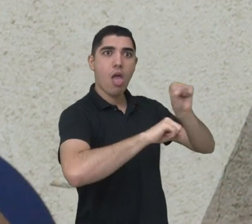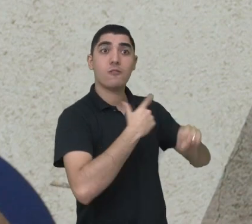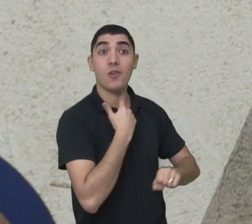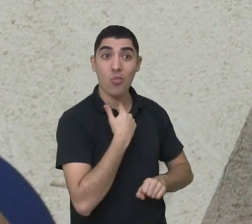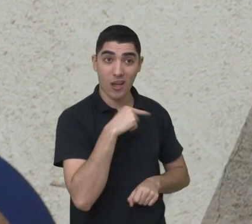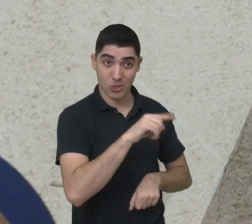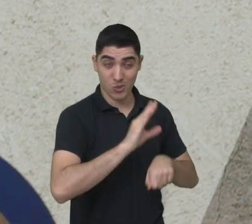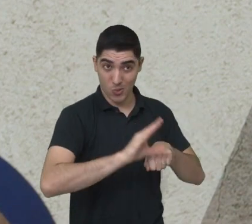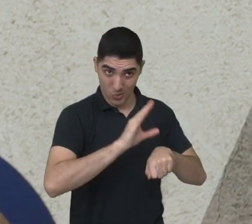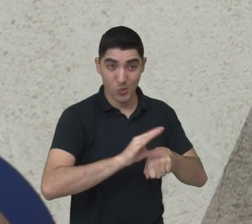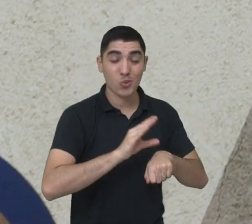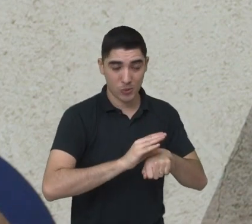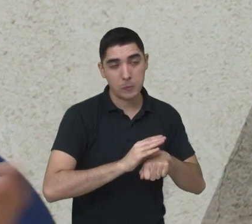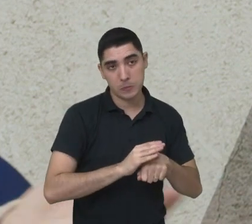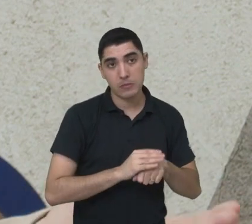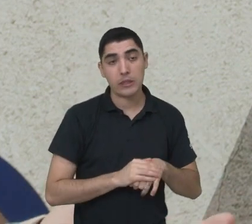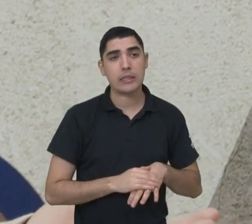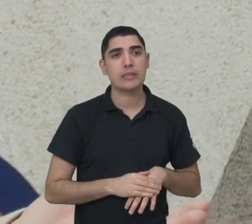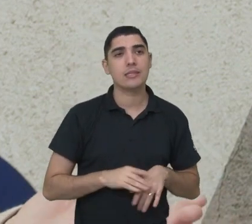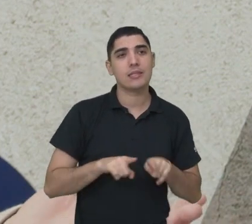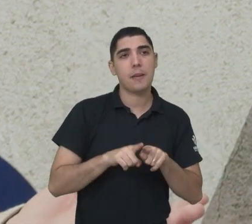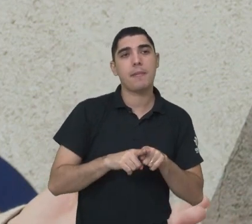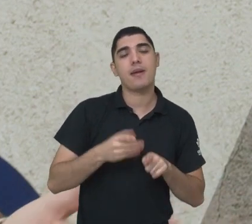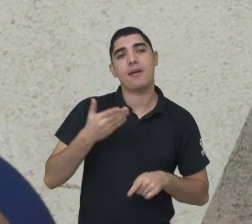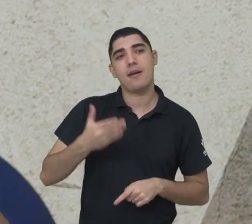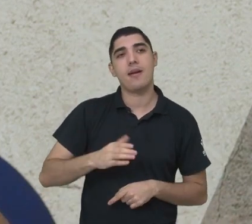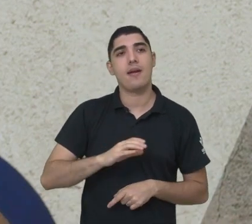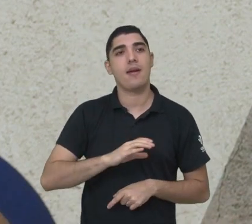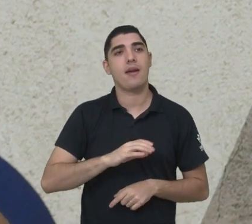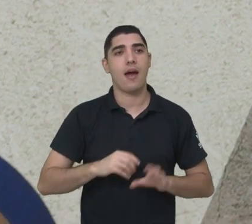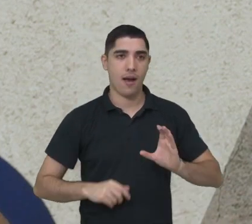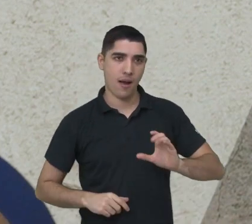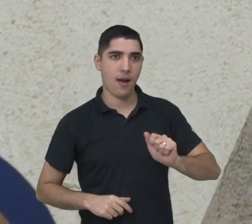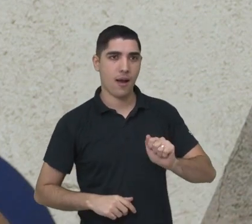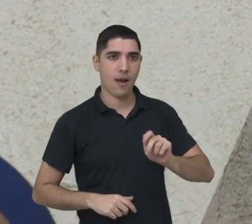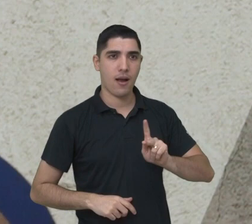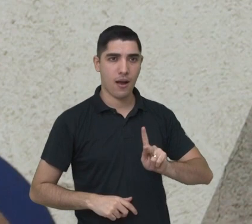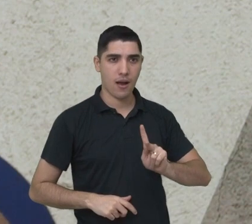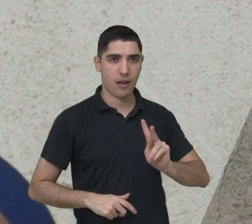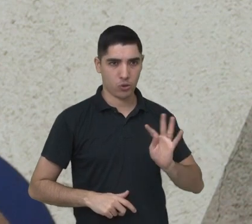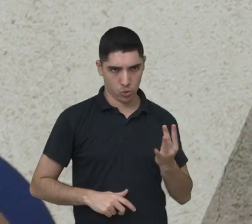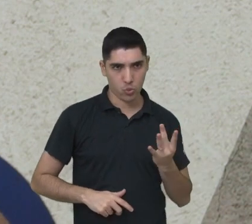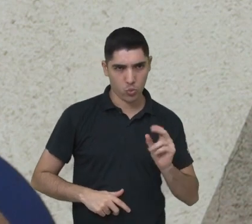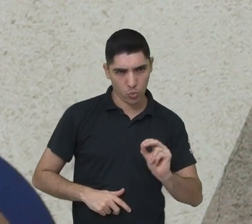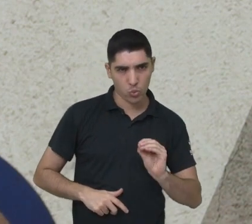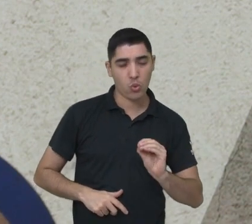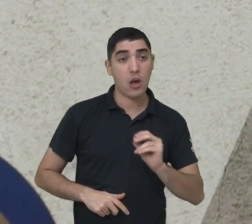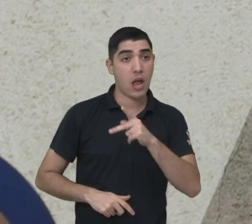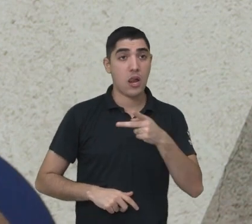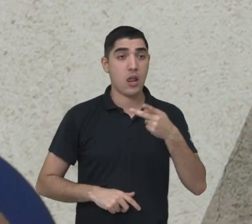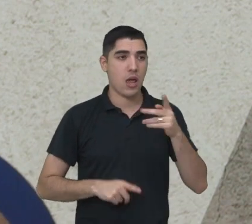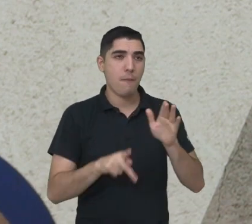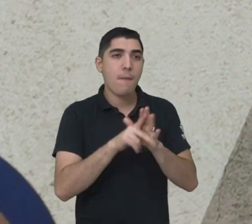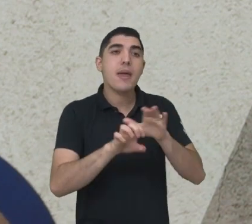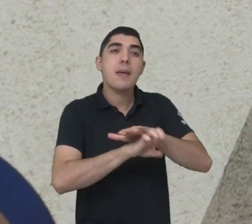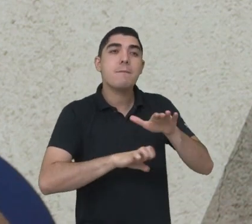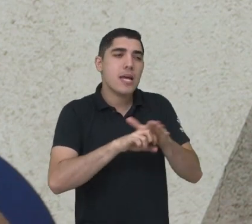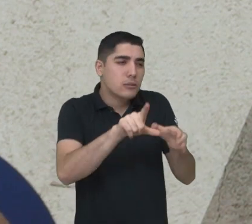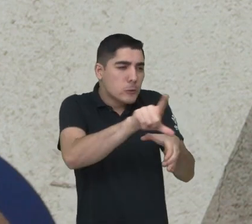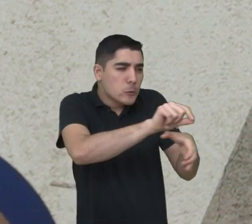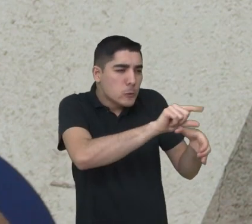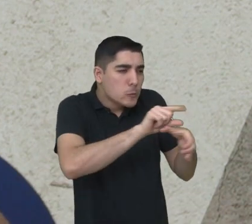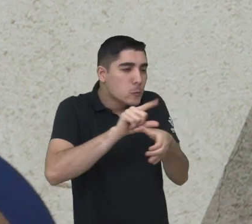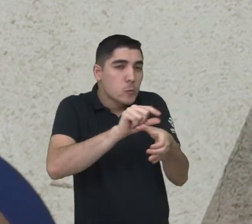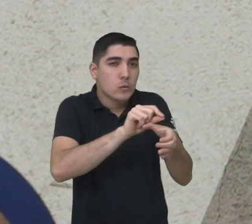assim, está muito grande, até, né, segundo aí a Cato, né, uma área de recrutamento e seleção, ele já chega já